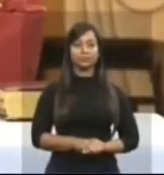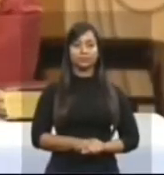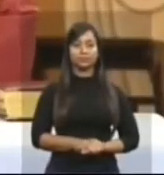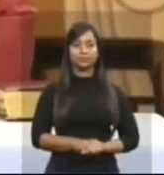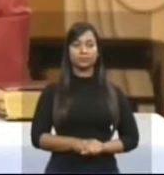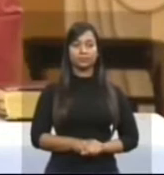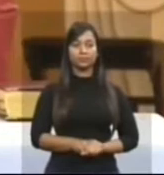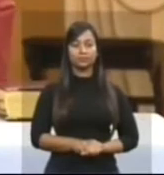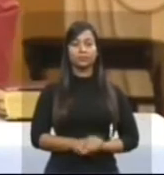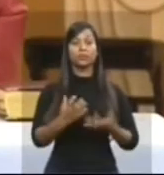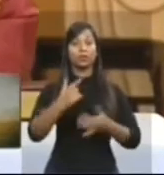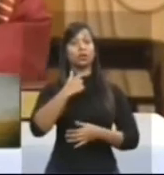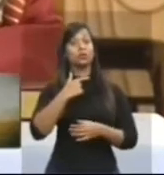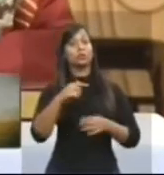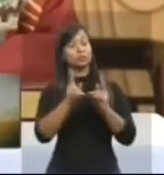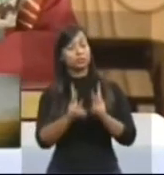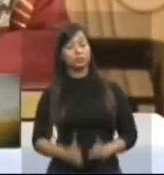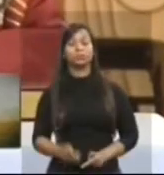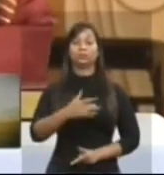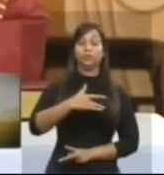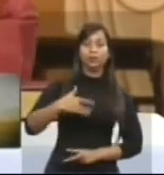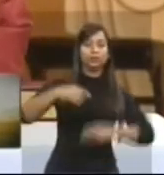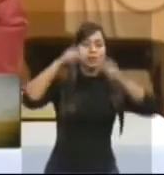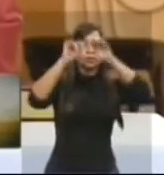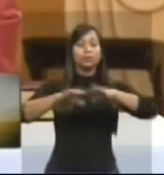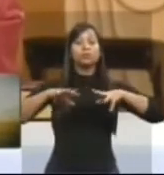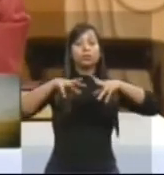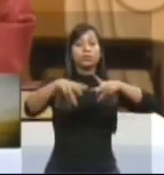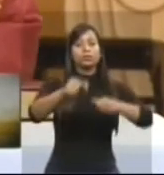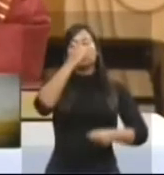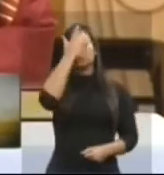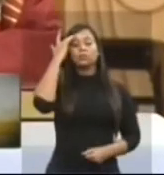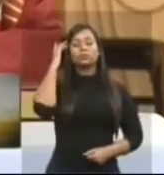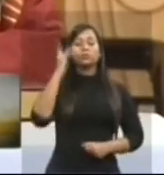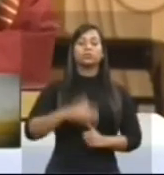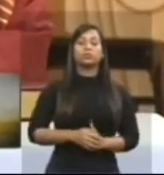E desejo saúde, paz, bênção para todos e todas